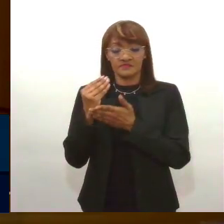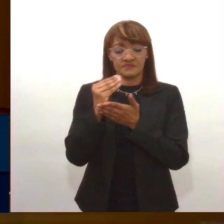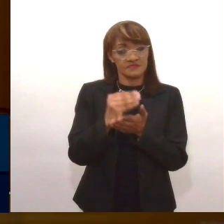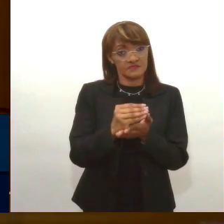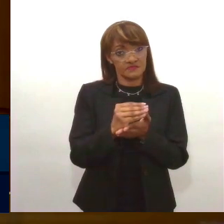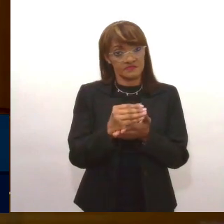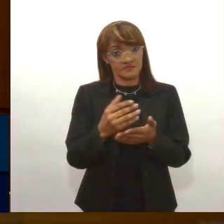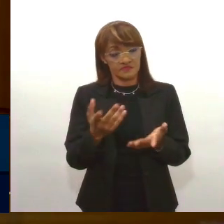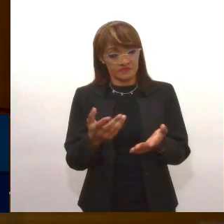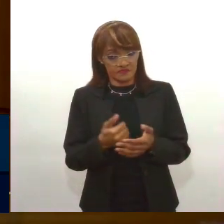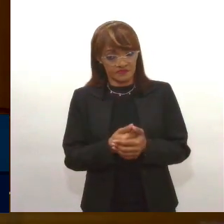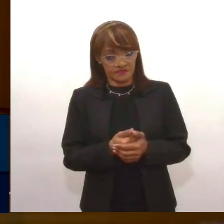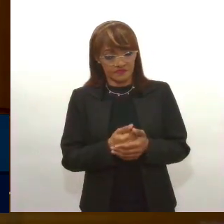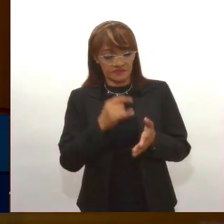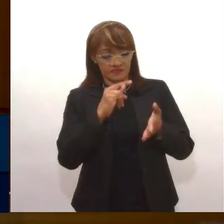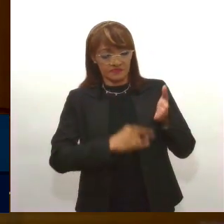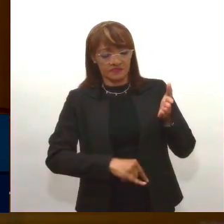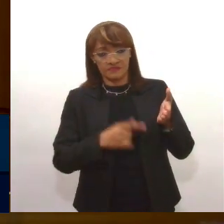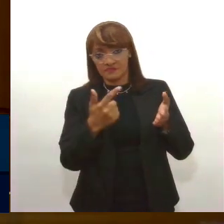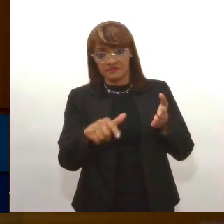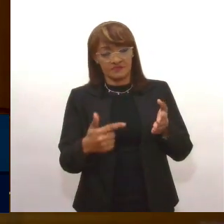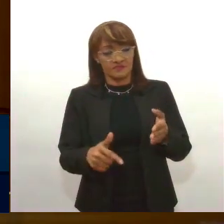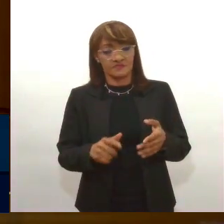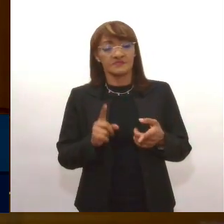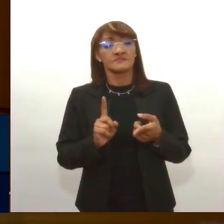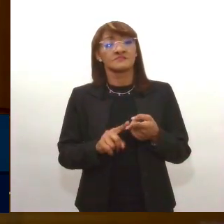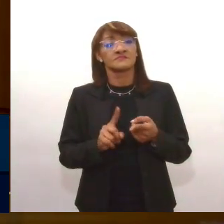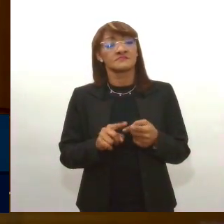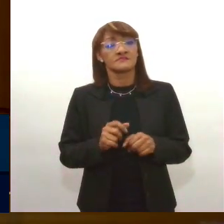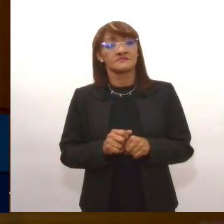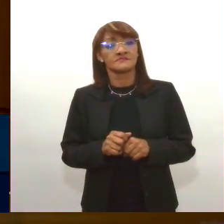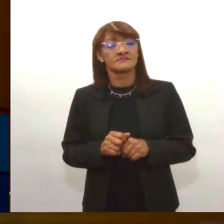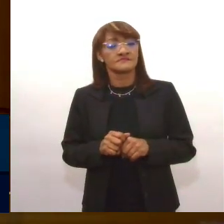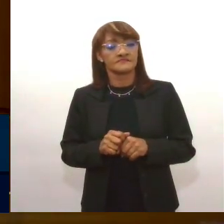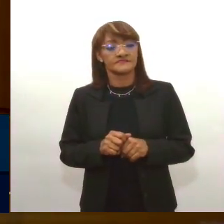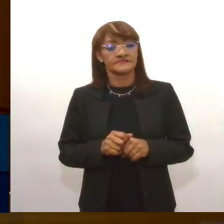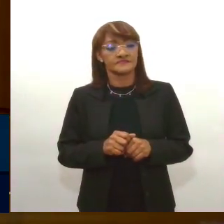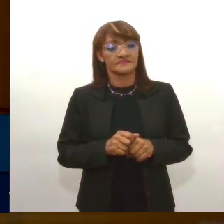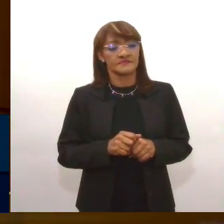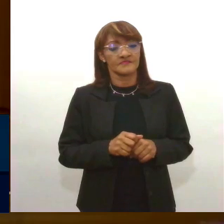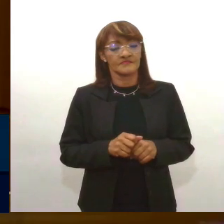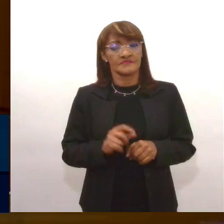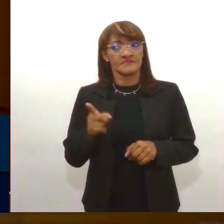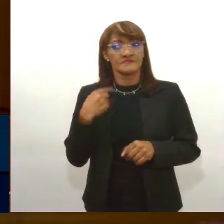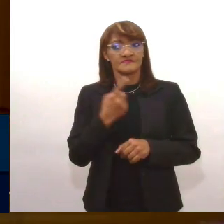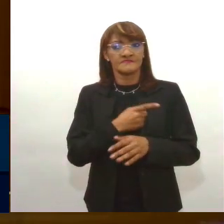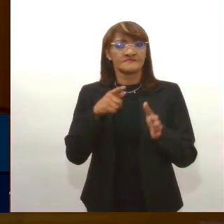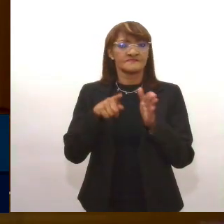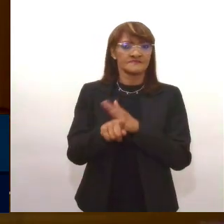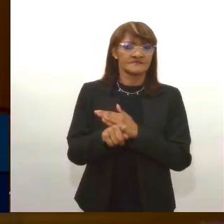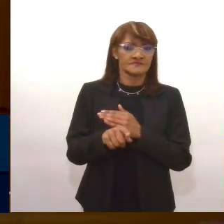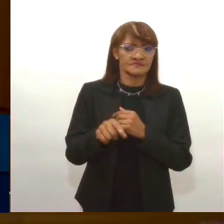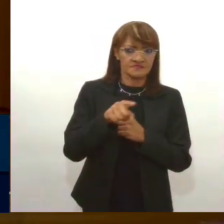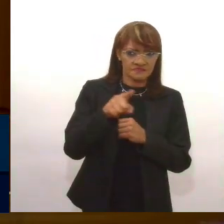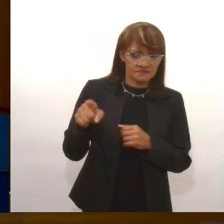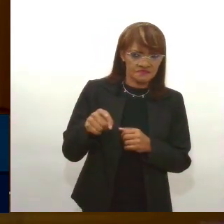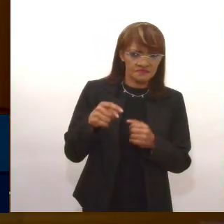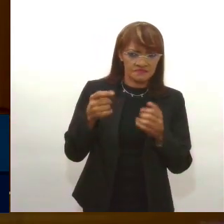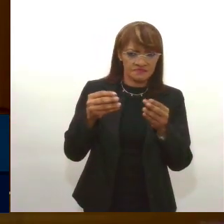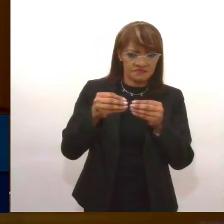que interesse social né A gente pergunta é esse que prejudica as pessoas simples